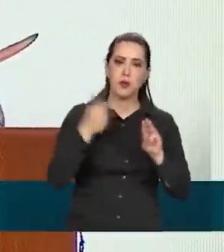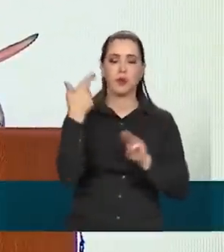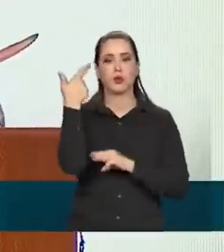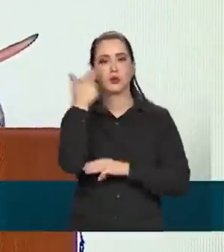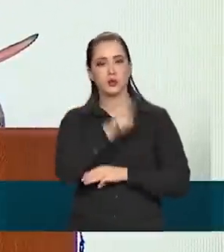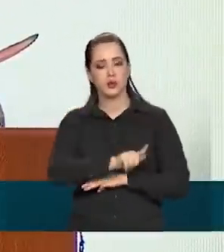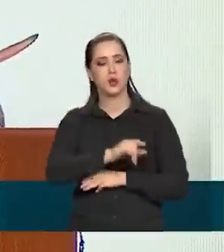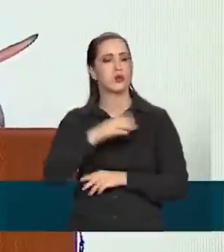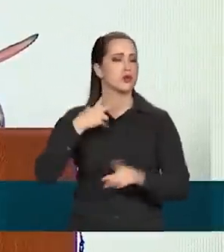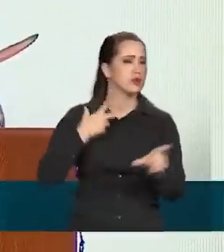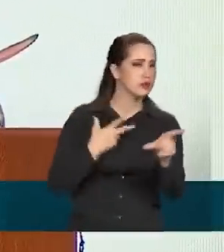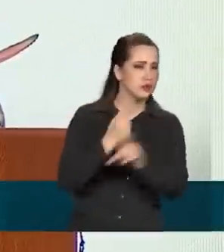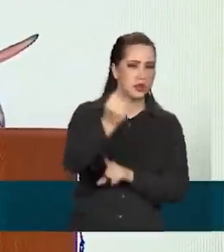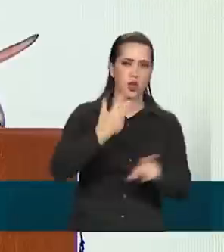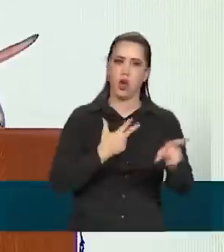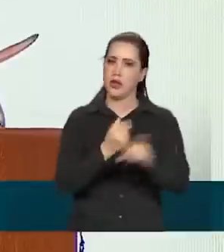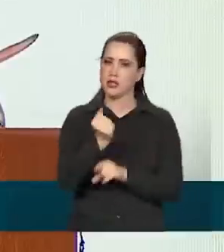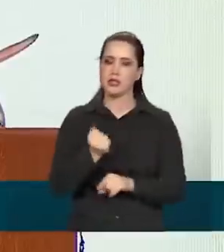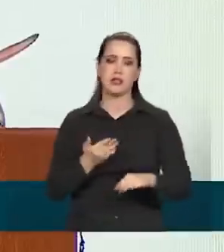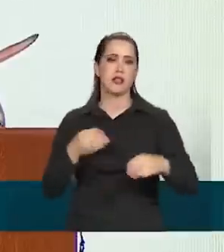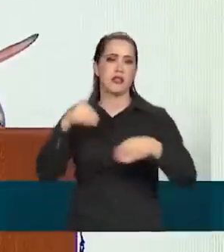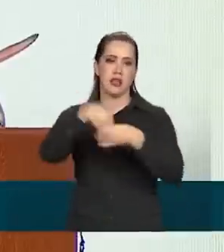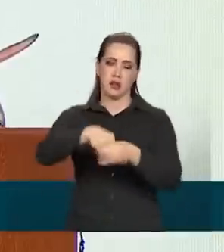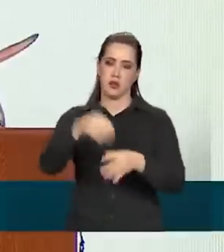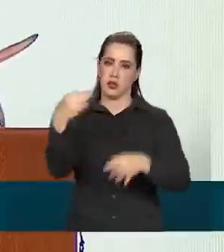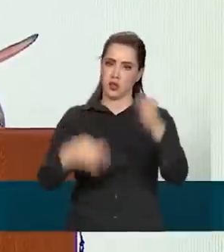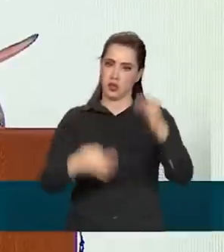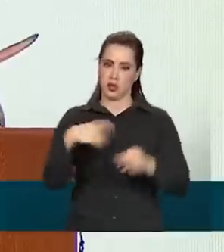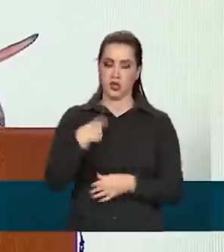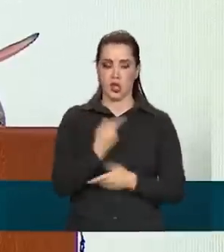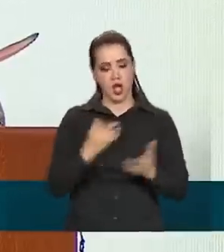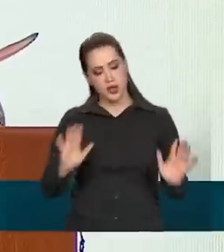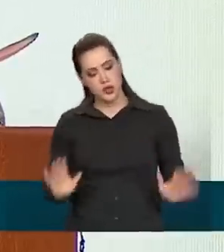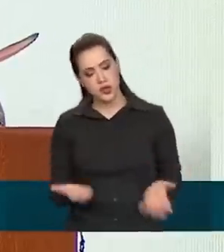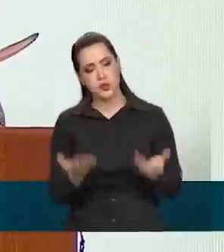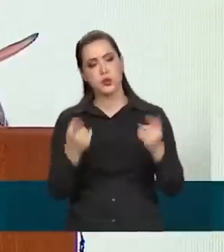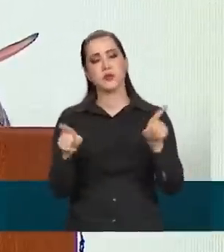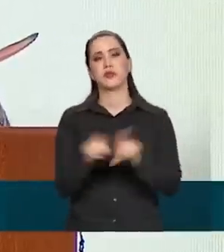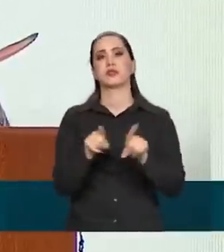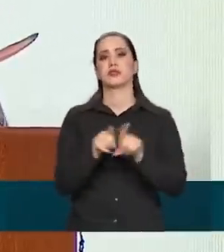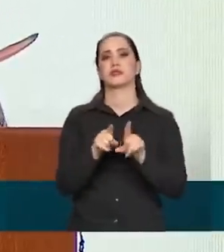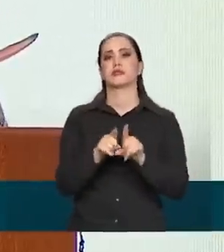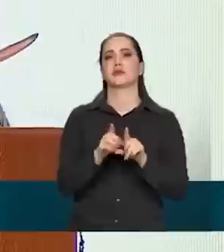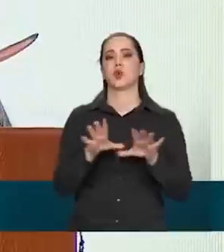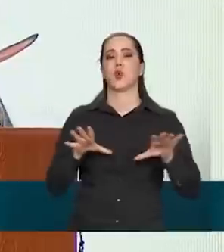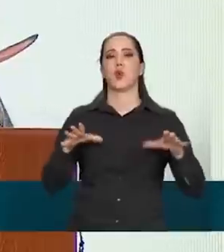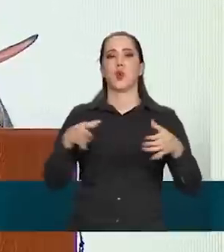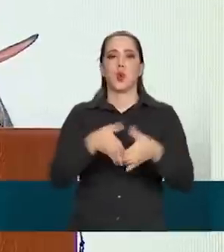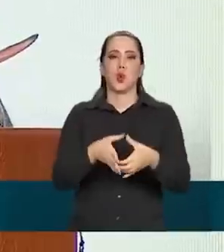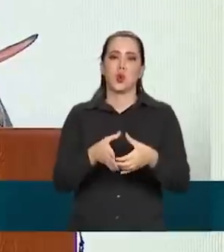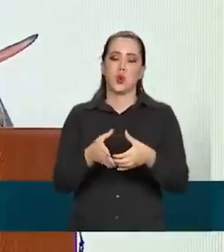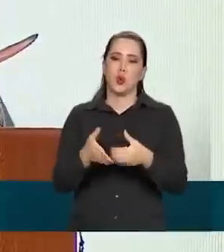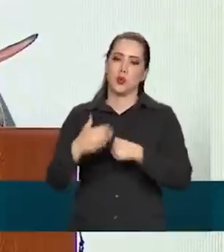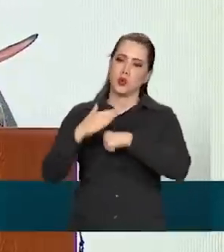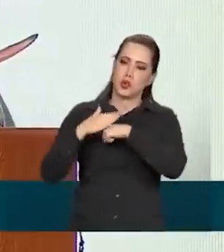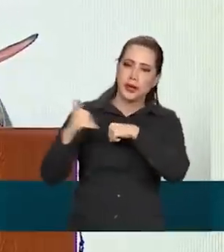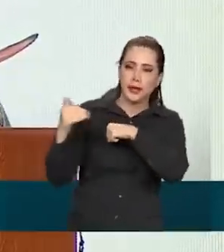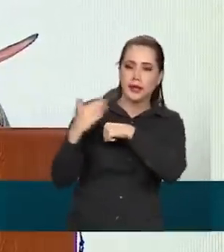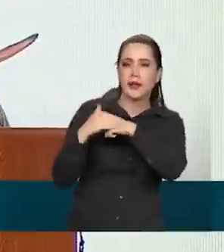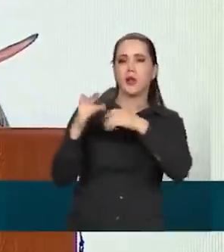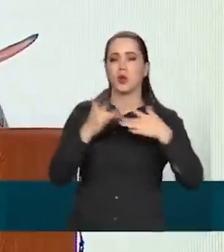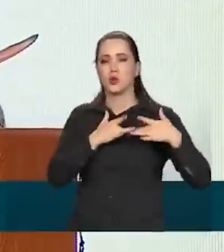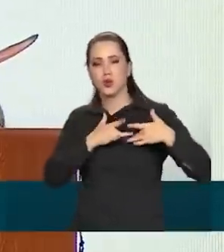conquistaram grandes vitórias judiciais e nós promovemos também redes de afetos,